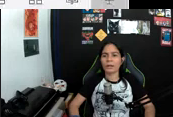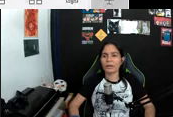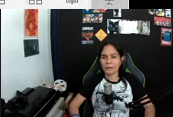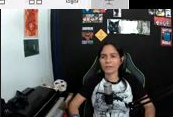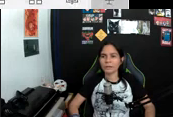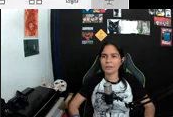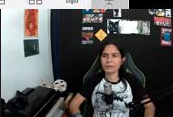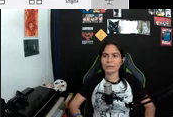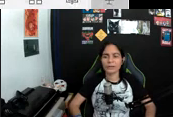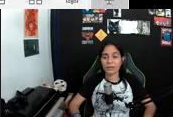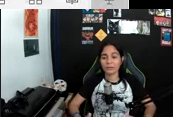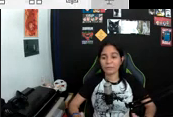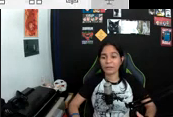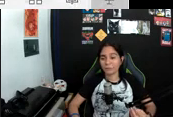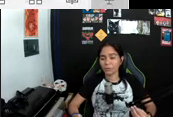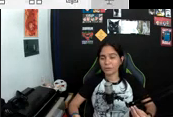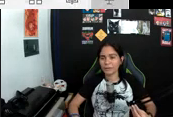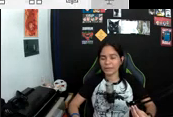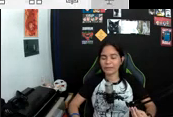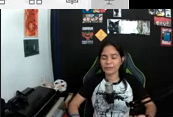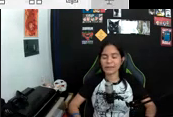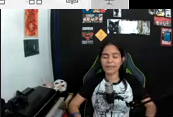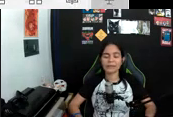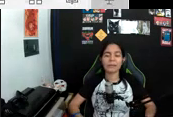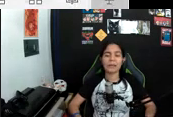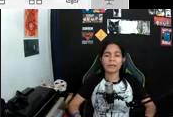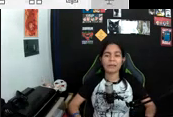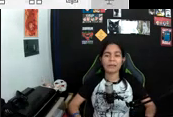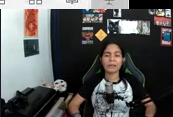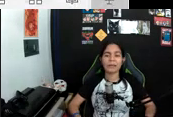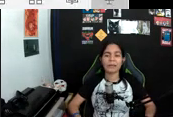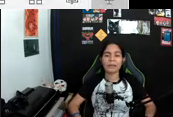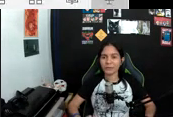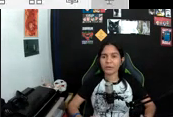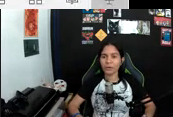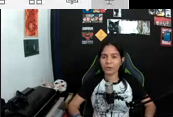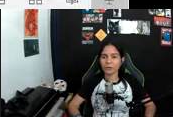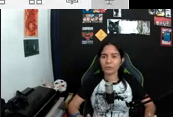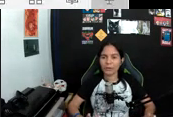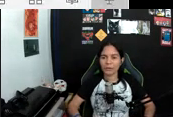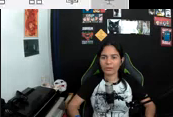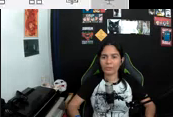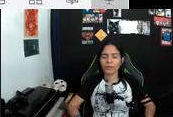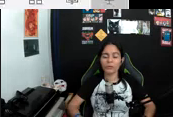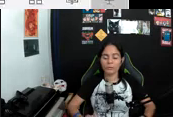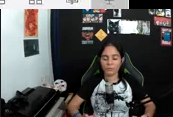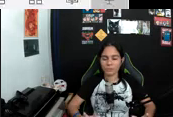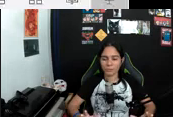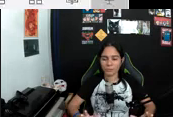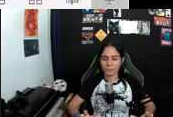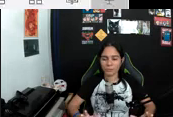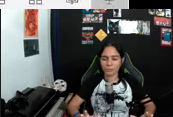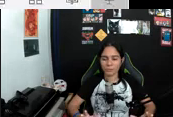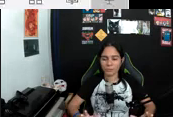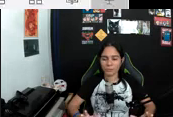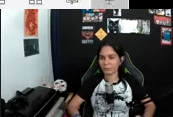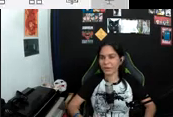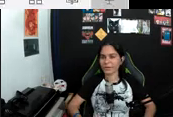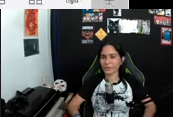hospital. Então, as visitas, elas podem ser realizadas, né? Mas, lógico, com atendimento ou